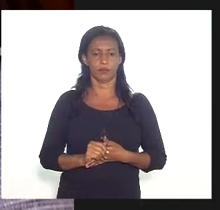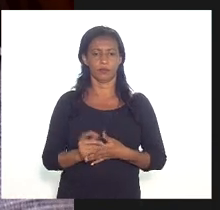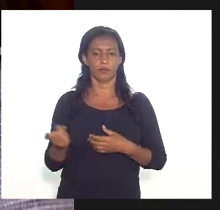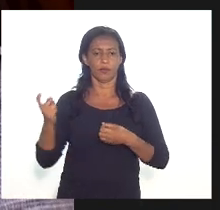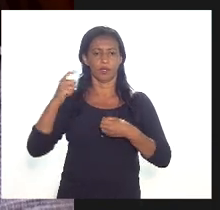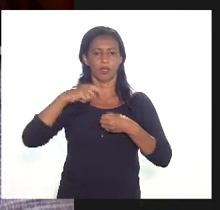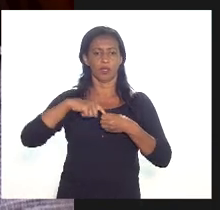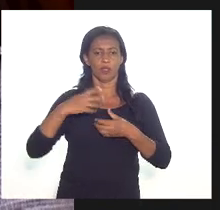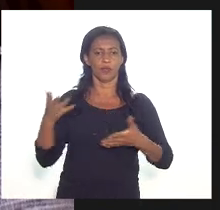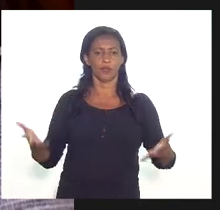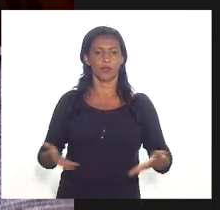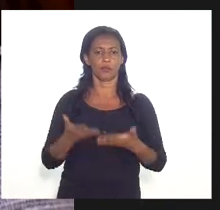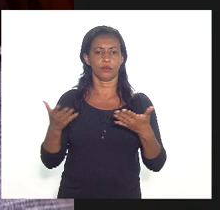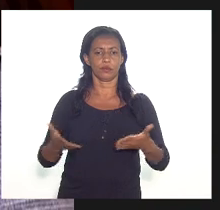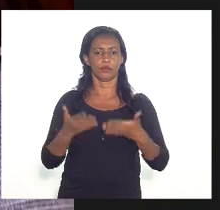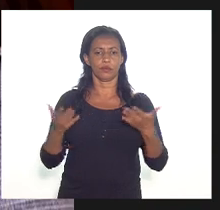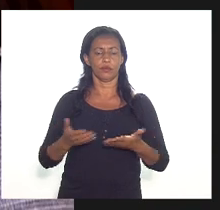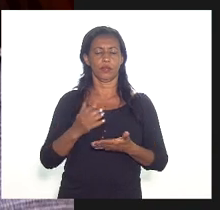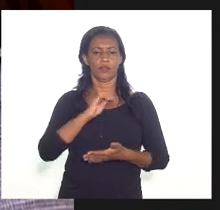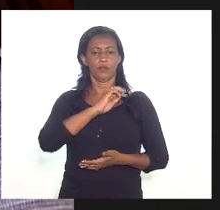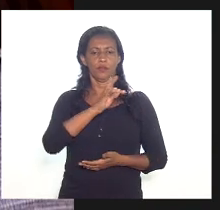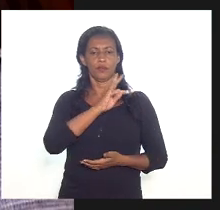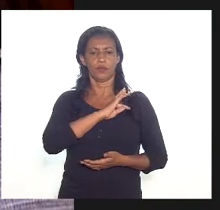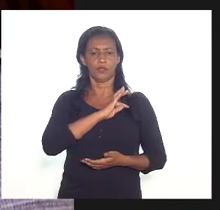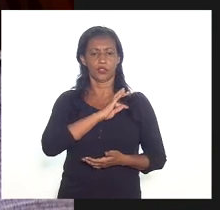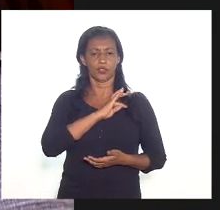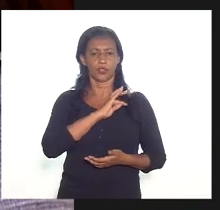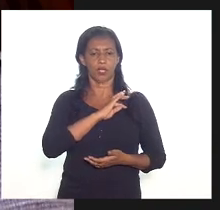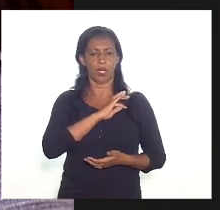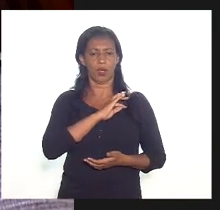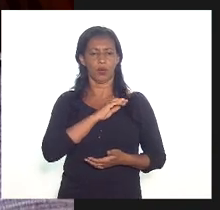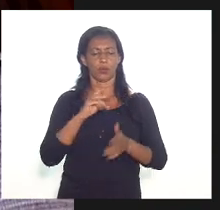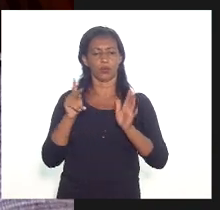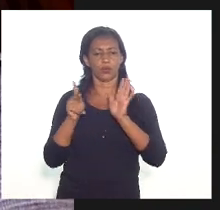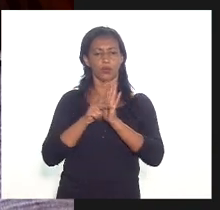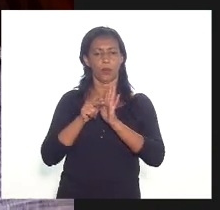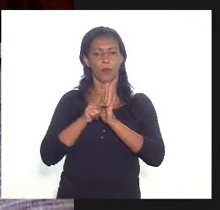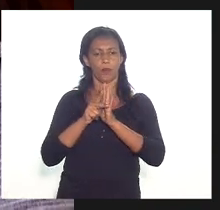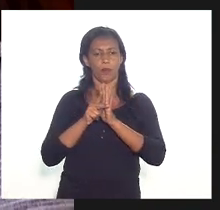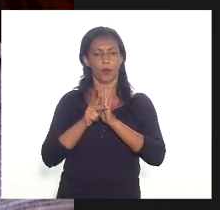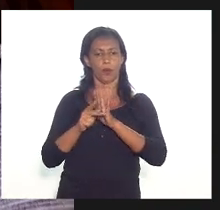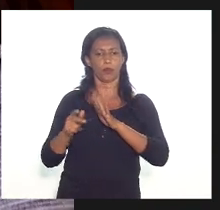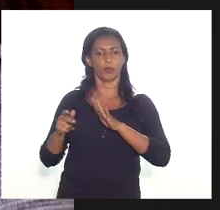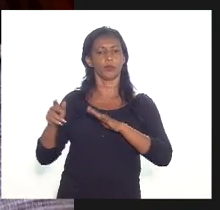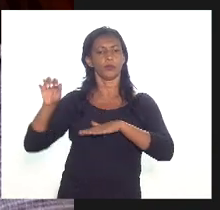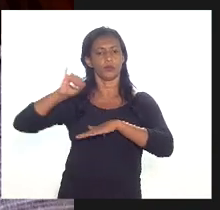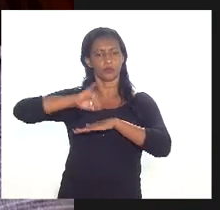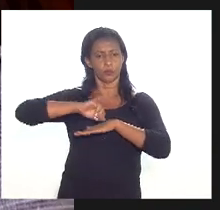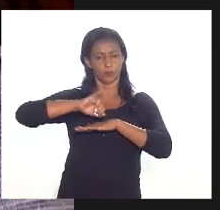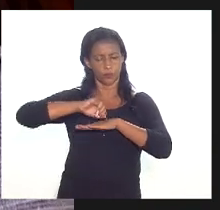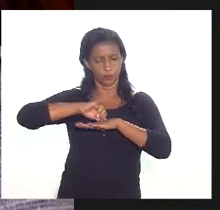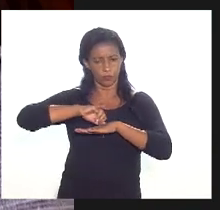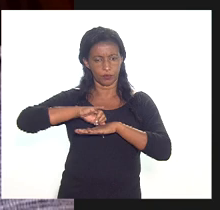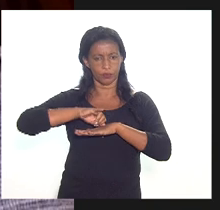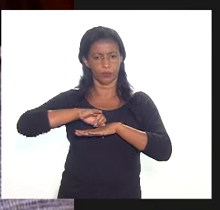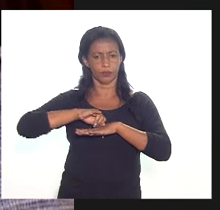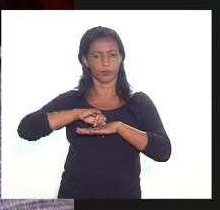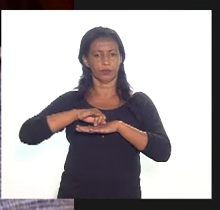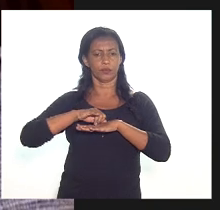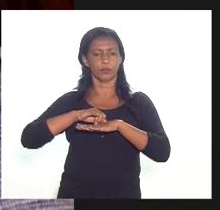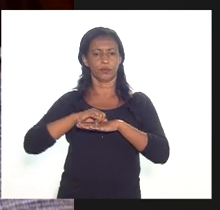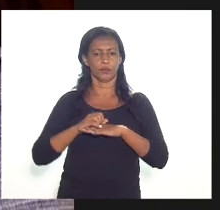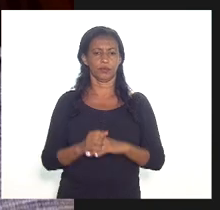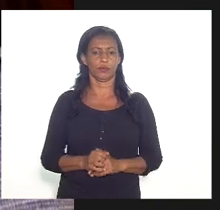reinstituir incentivo fiscal a estabelecimento situado em seu próprio território que intensifique a